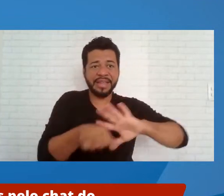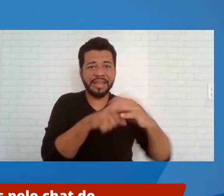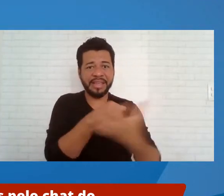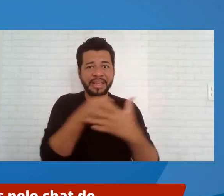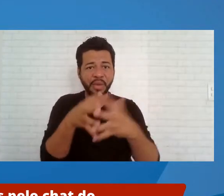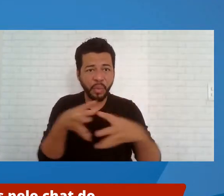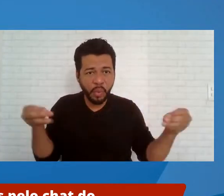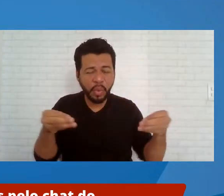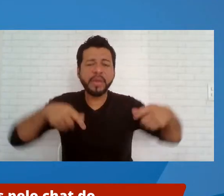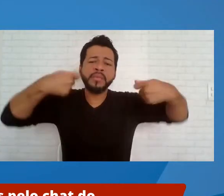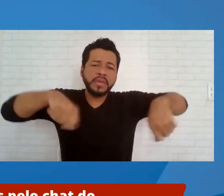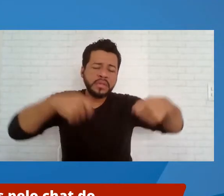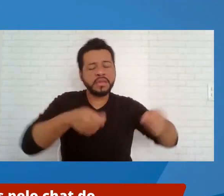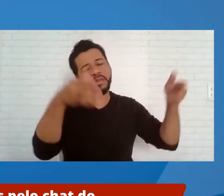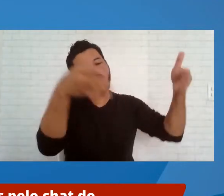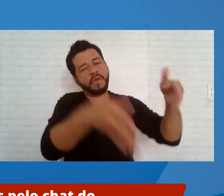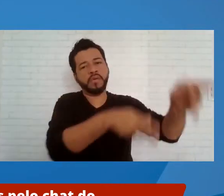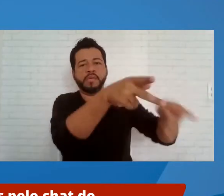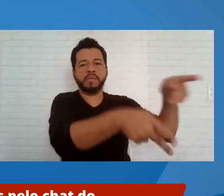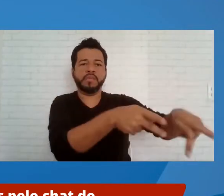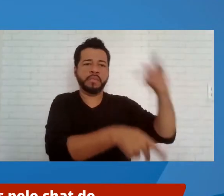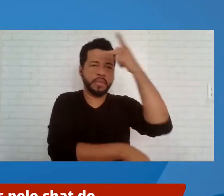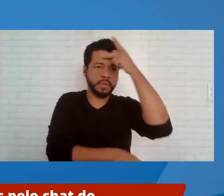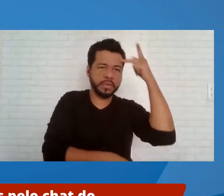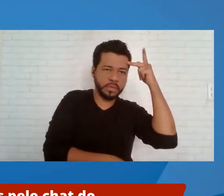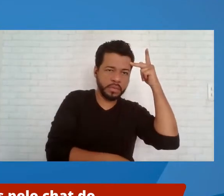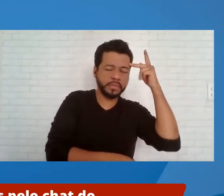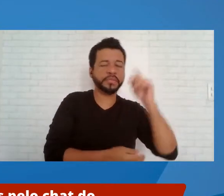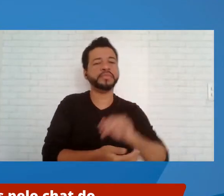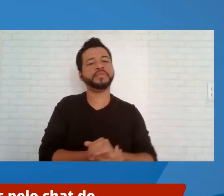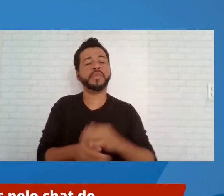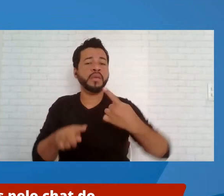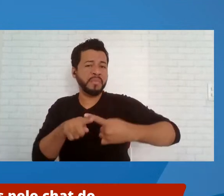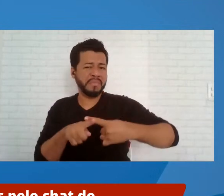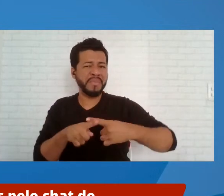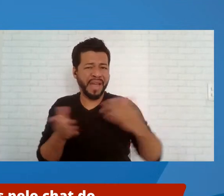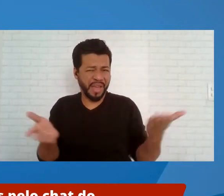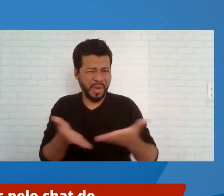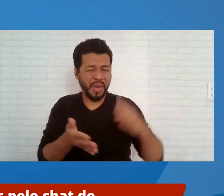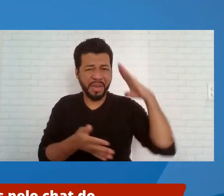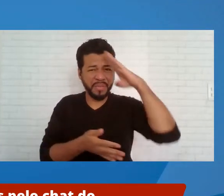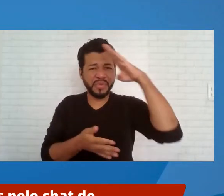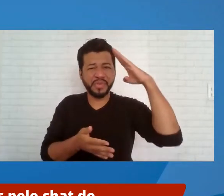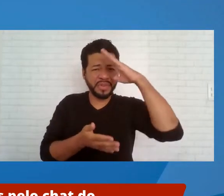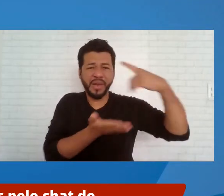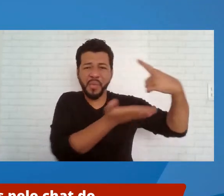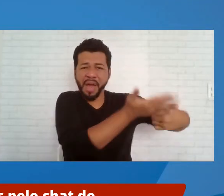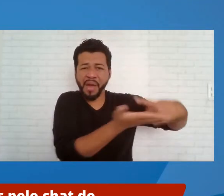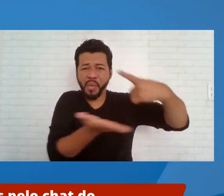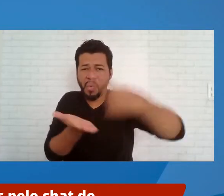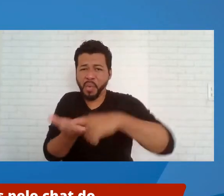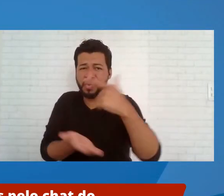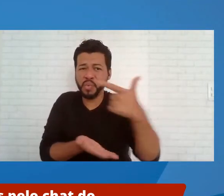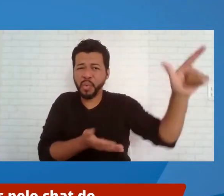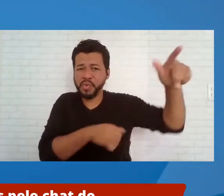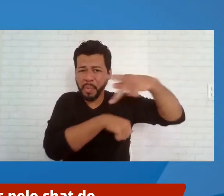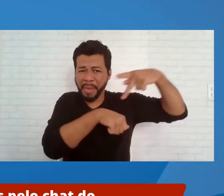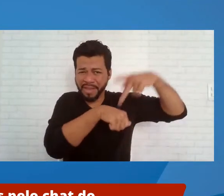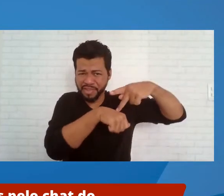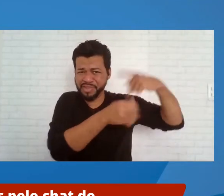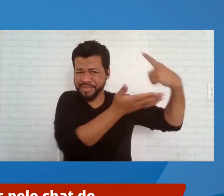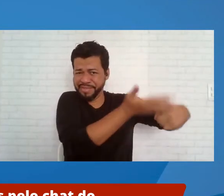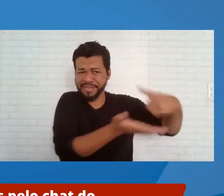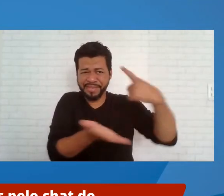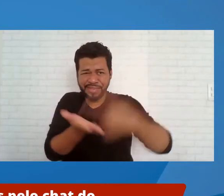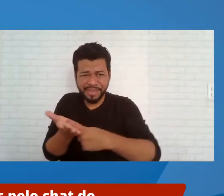Unidos acabaram de assinar um acordo com o Brasil, que não tem nenhuma vantagem para o Brasil, é só para eles, para mostrar na campanha eleitoral